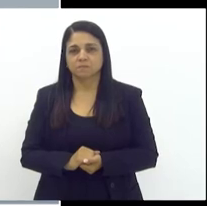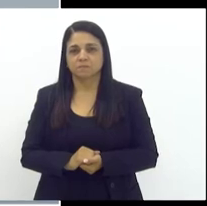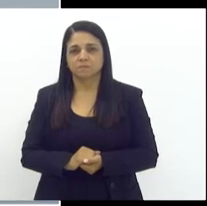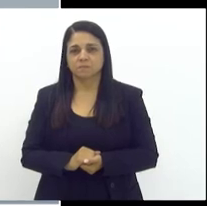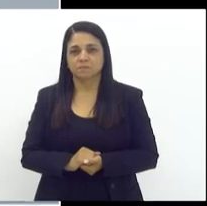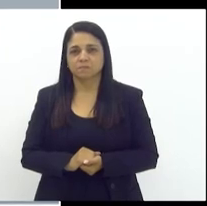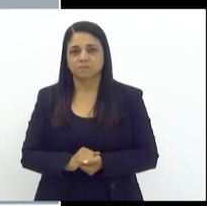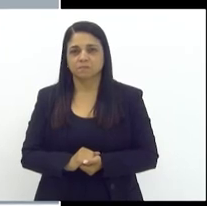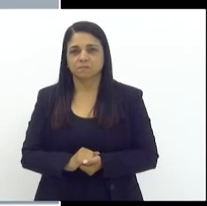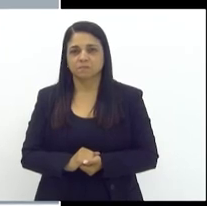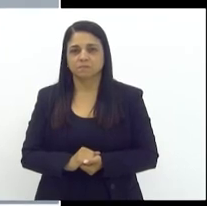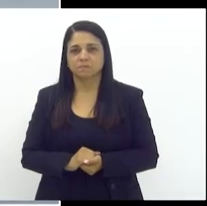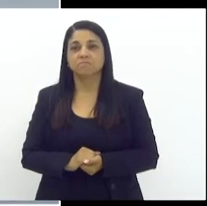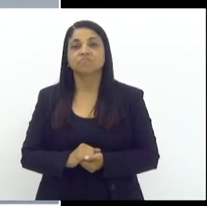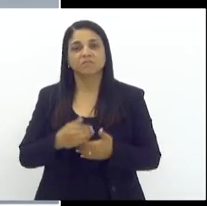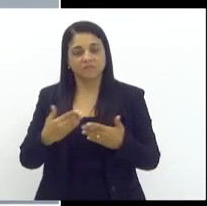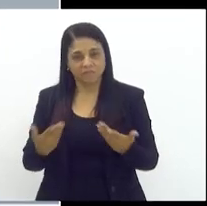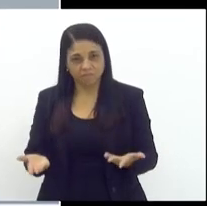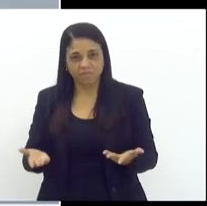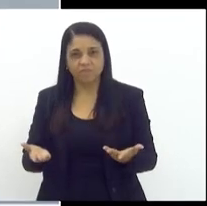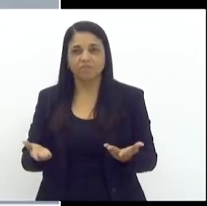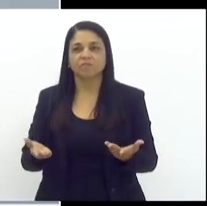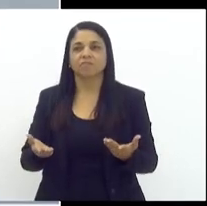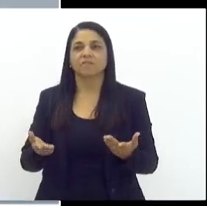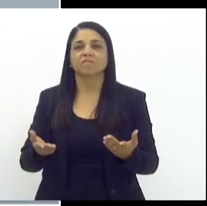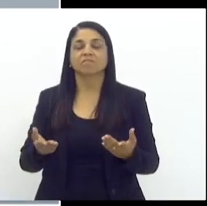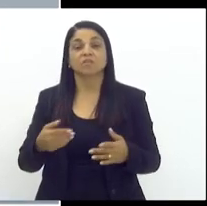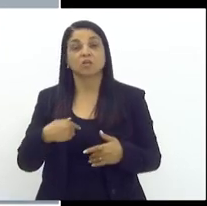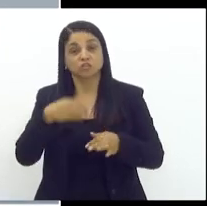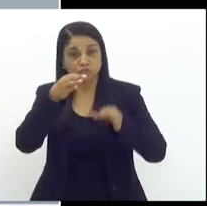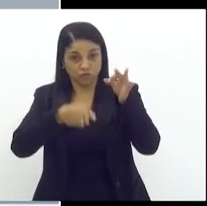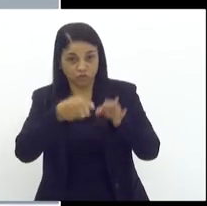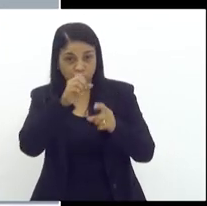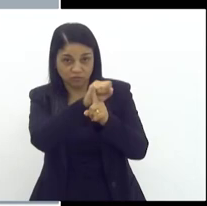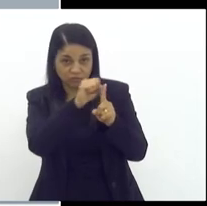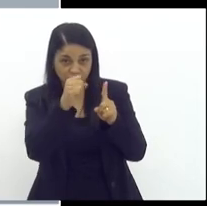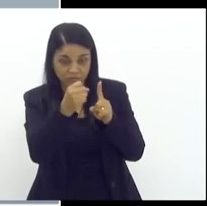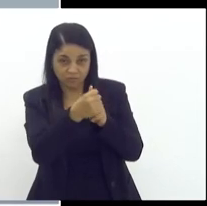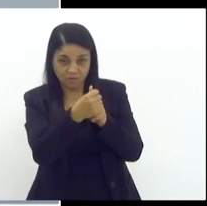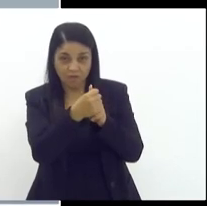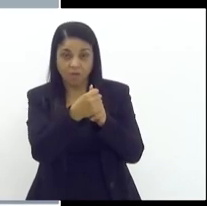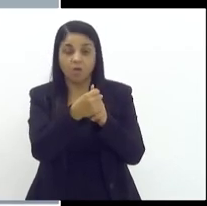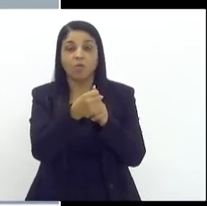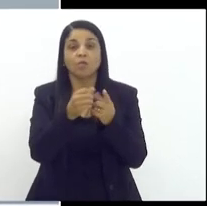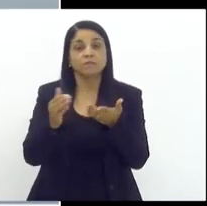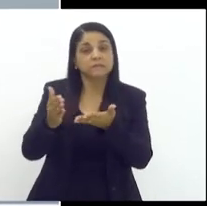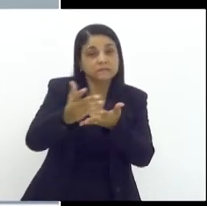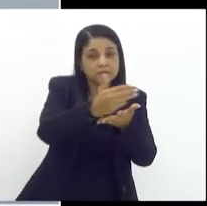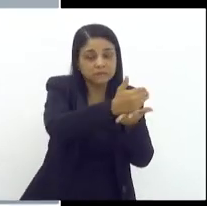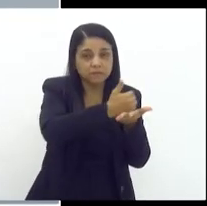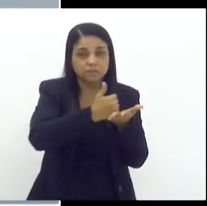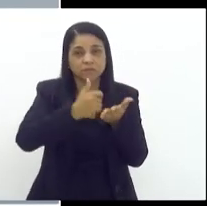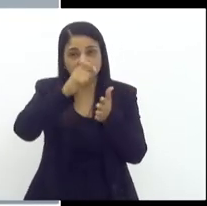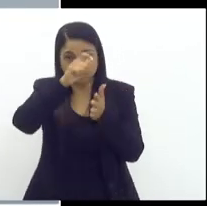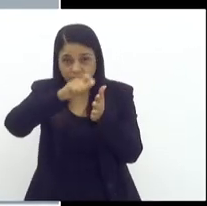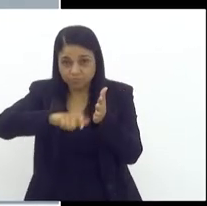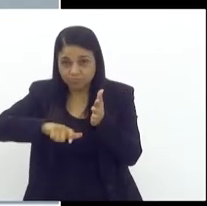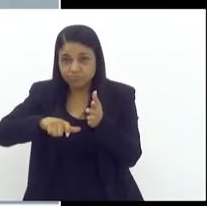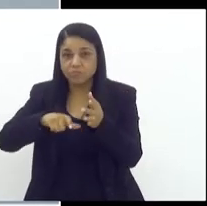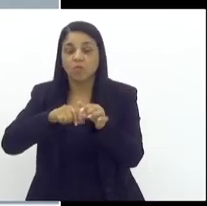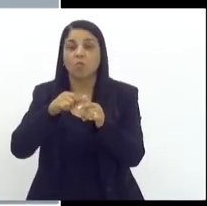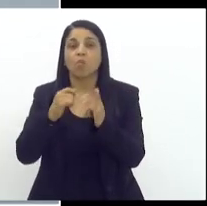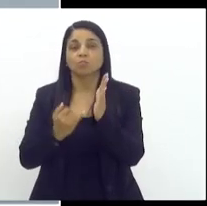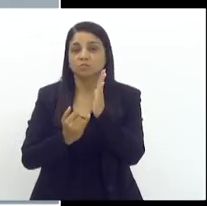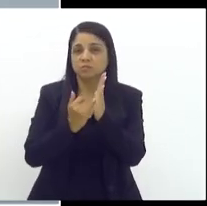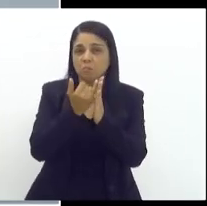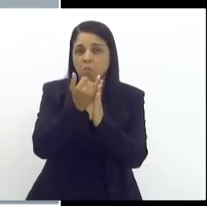e evidentemente quando não tem justiça assistente social de Justiça tributária e os